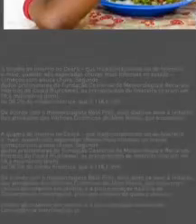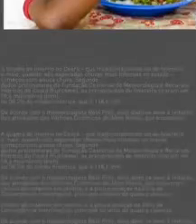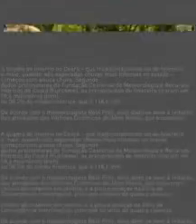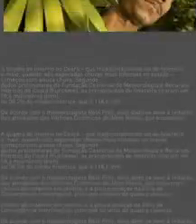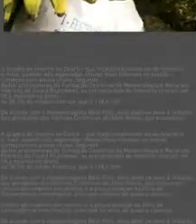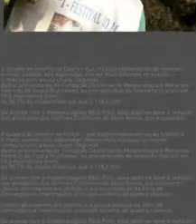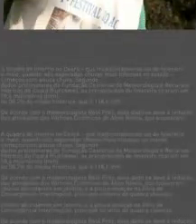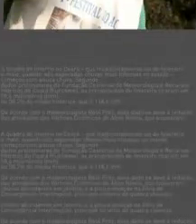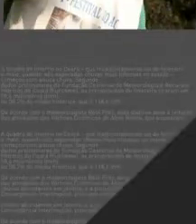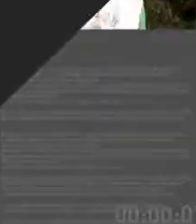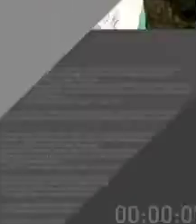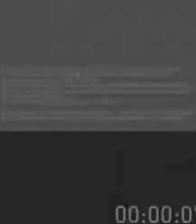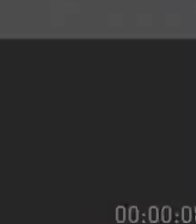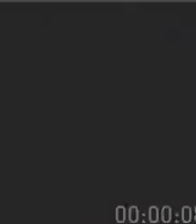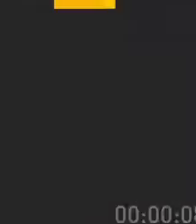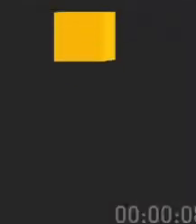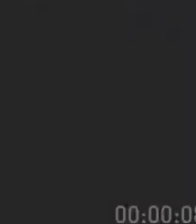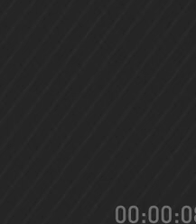de coágulos